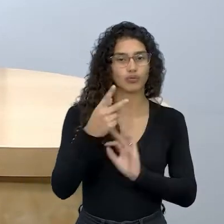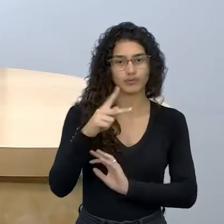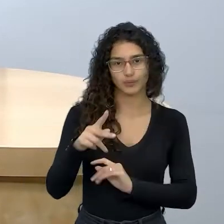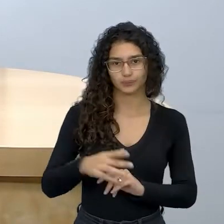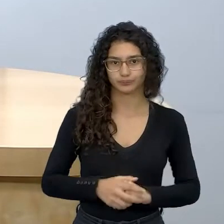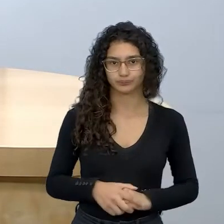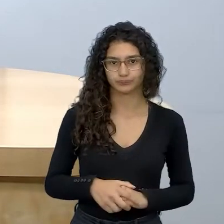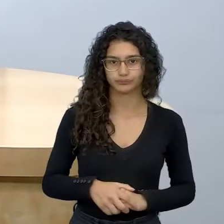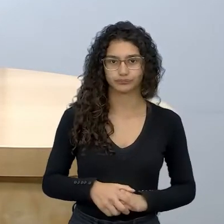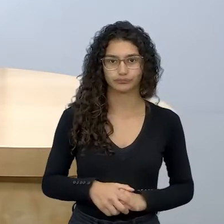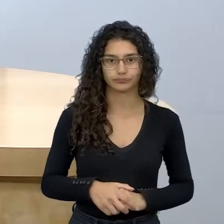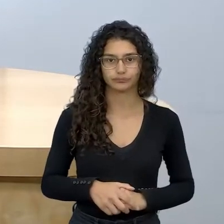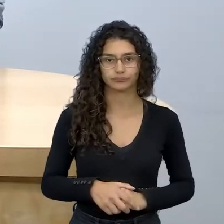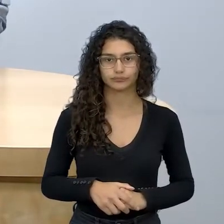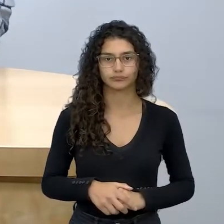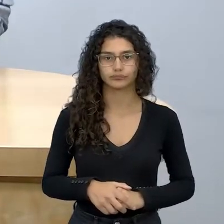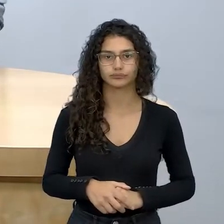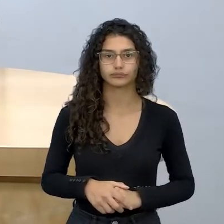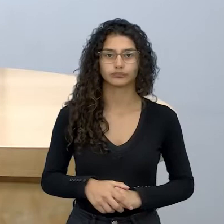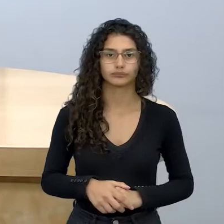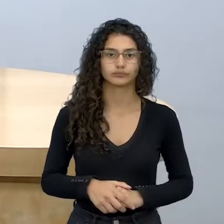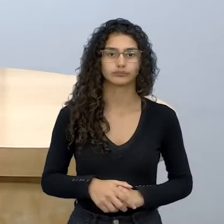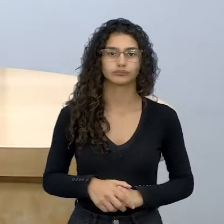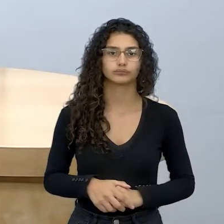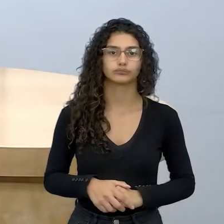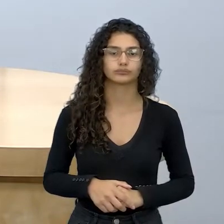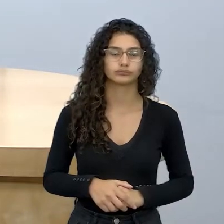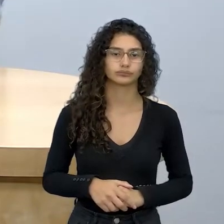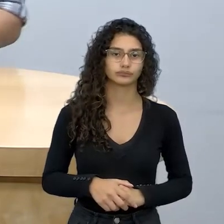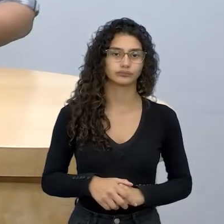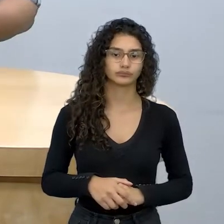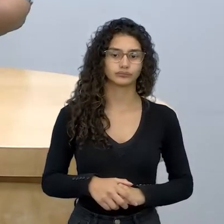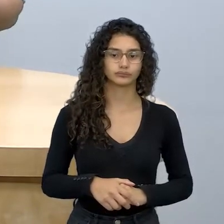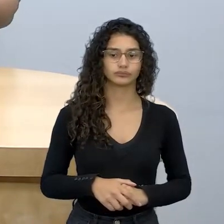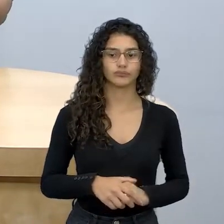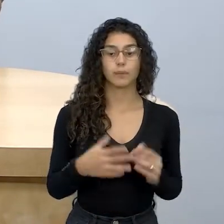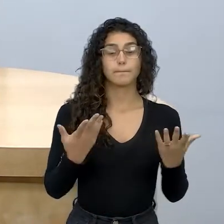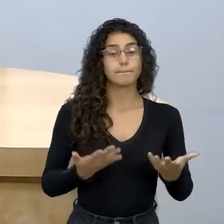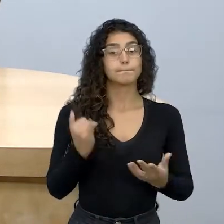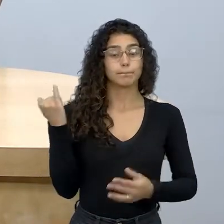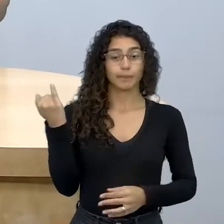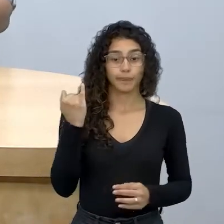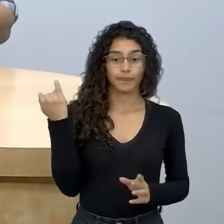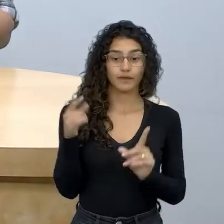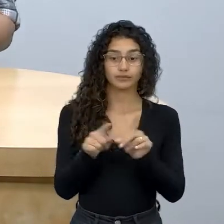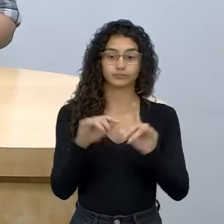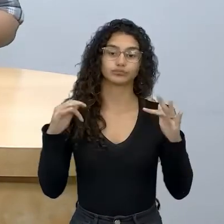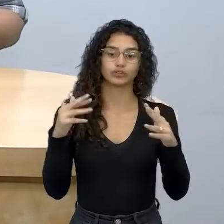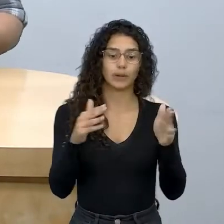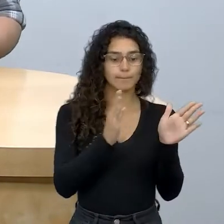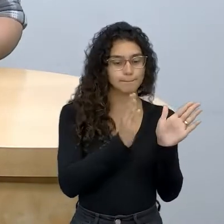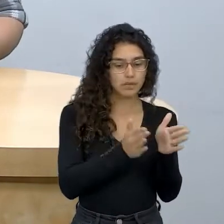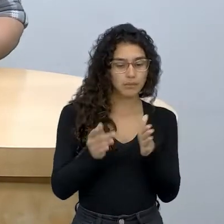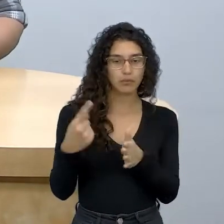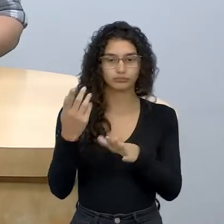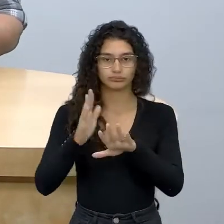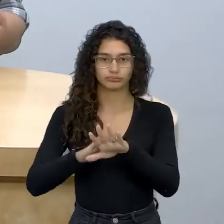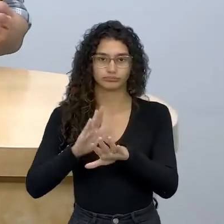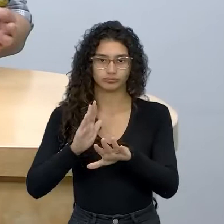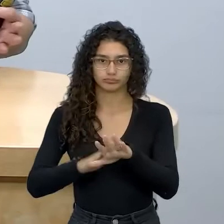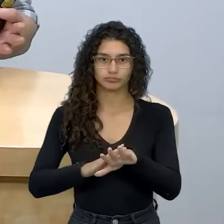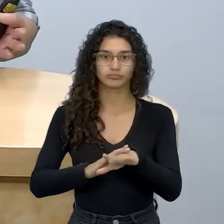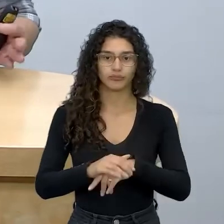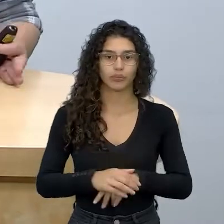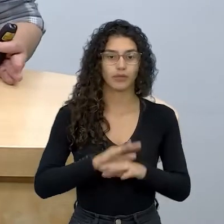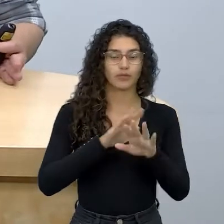projeto, né? Então, por essas e outras, né? É muito importante todas as etapas que a gente fez, né? A gente fez